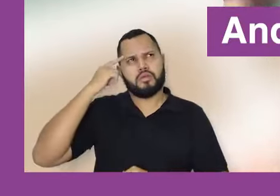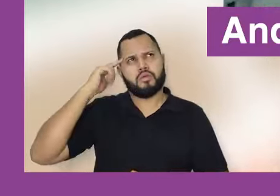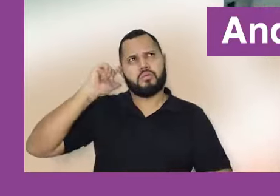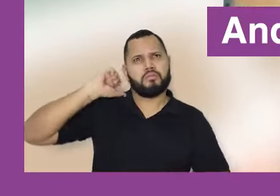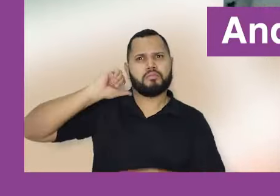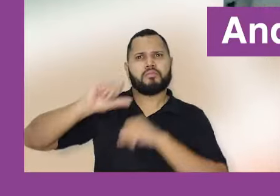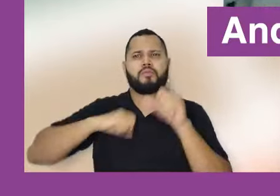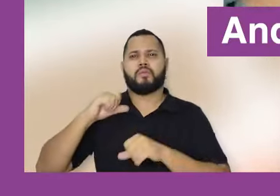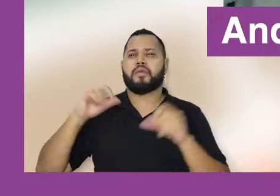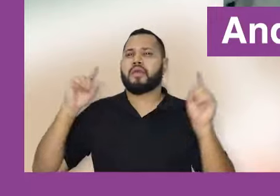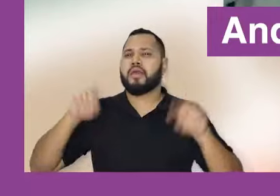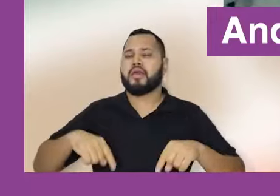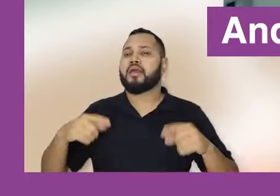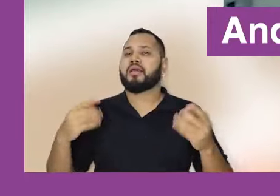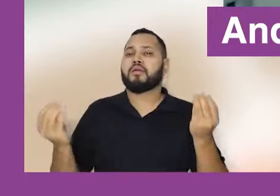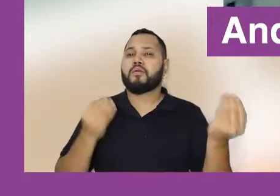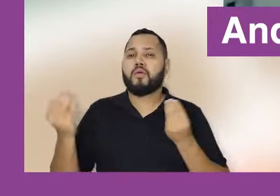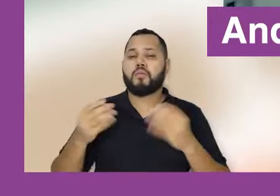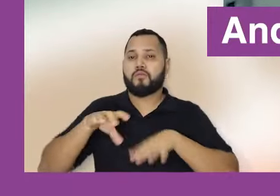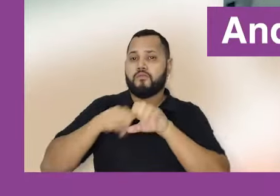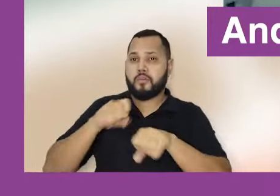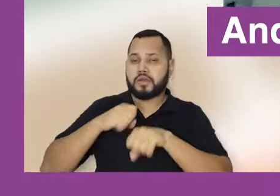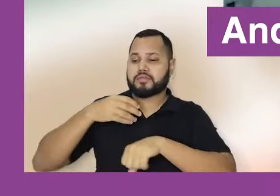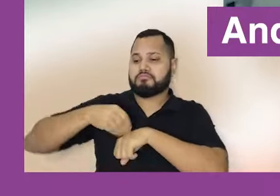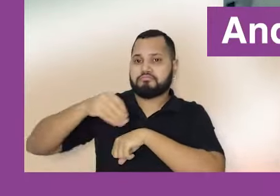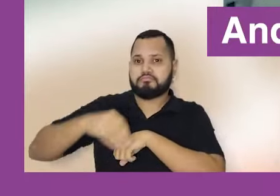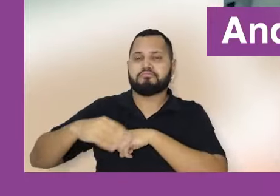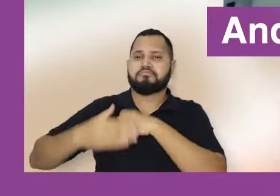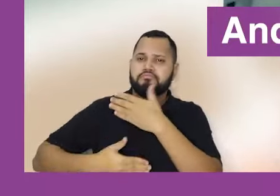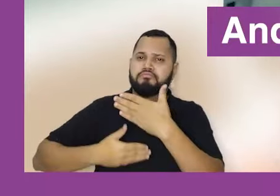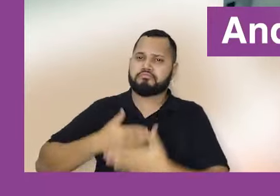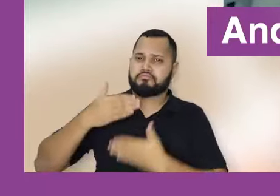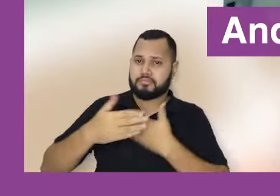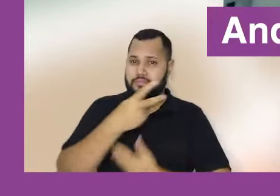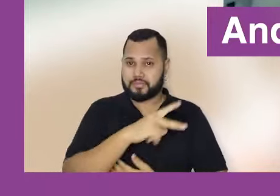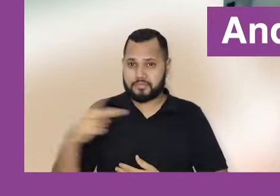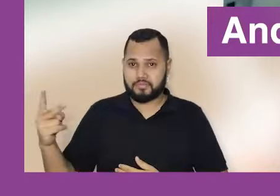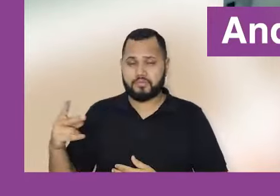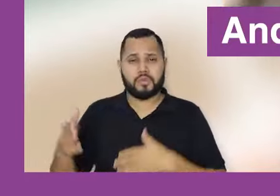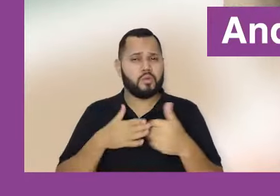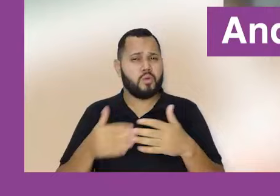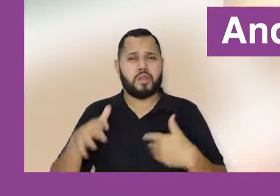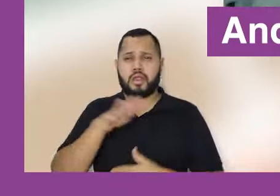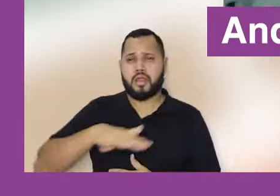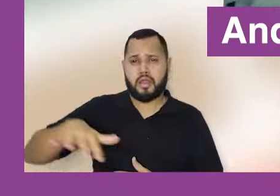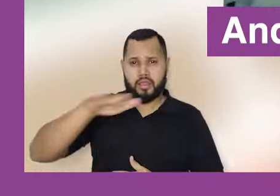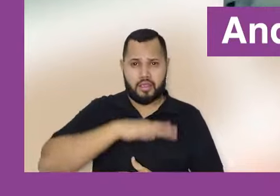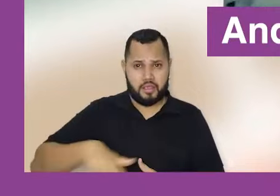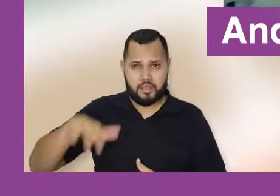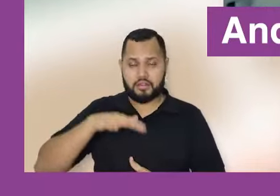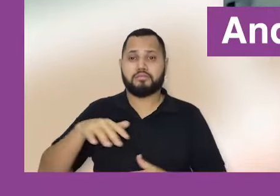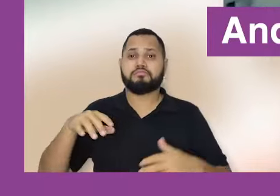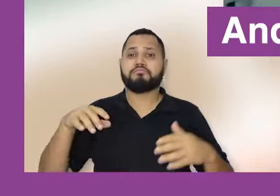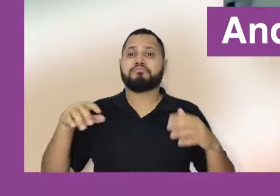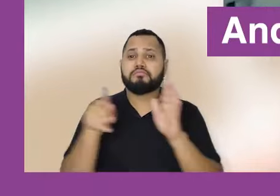skilling né que é a capacitação continua recapacitação para que em todas as camadas né da